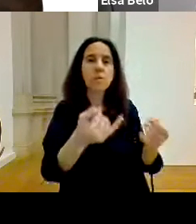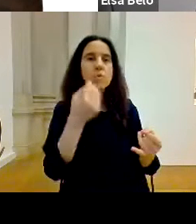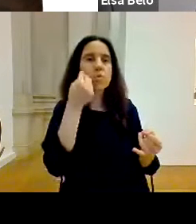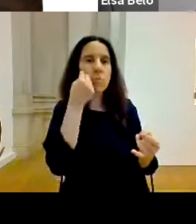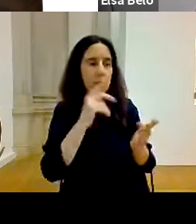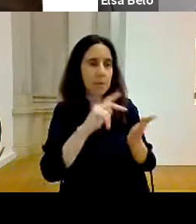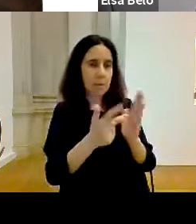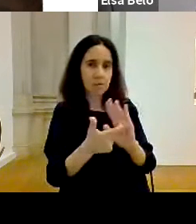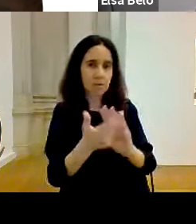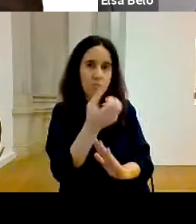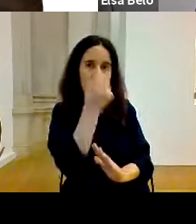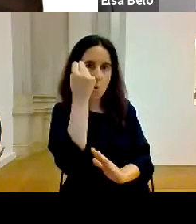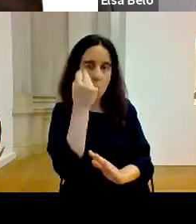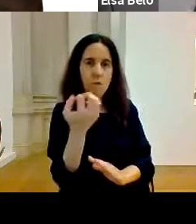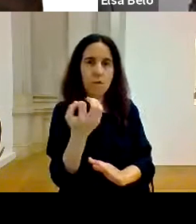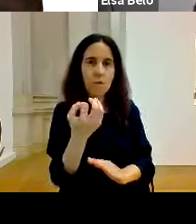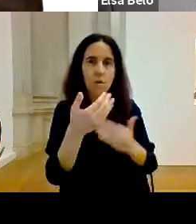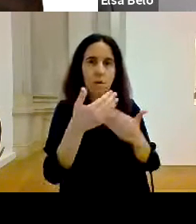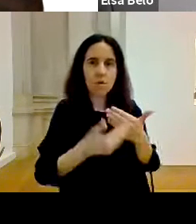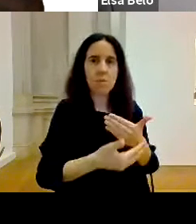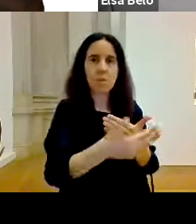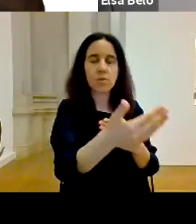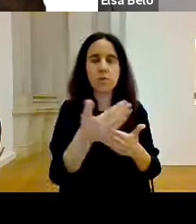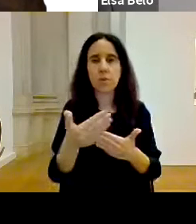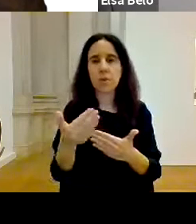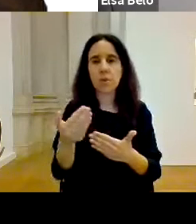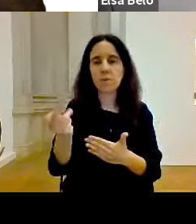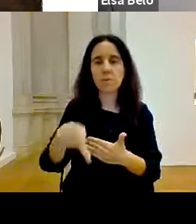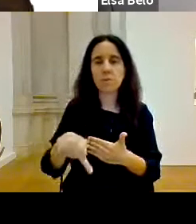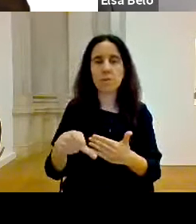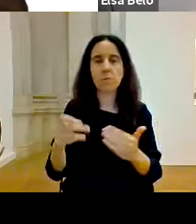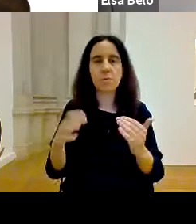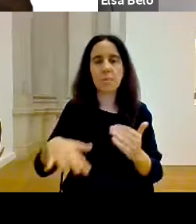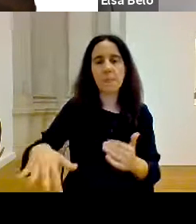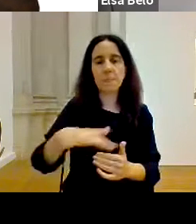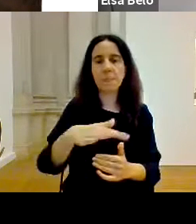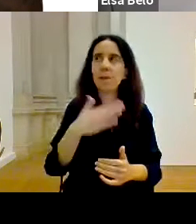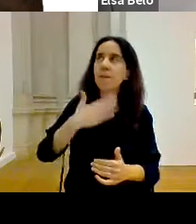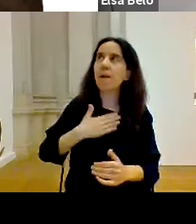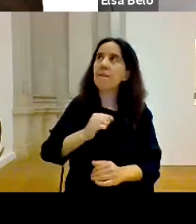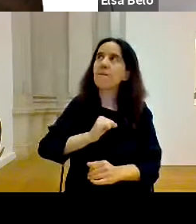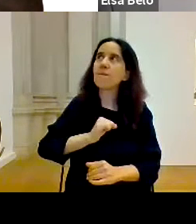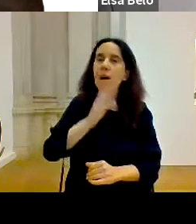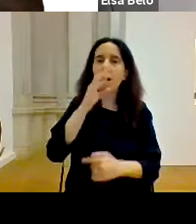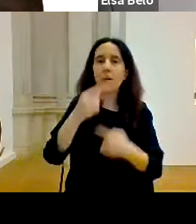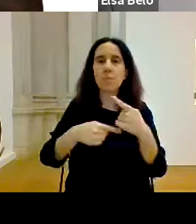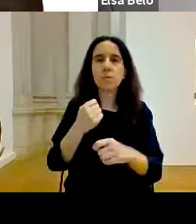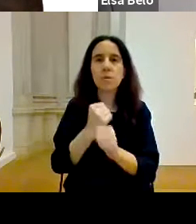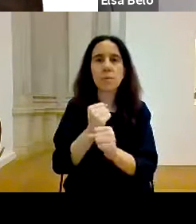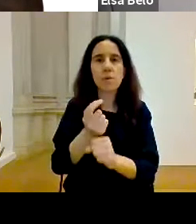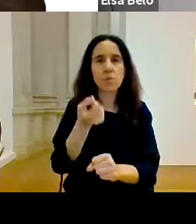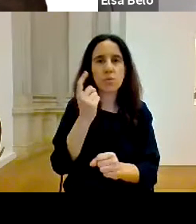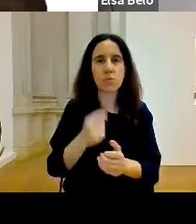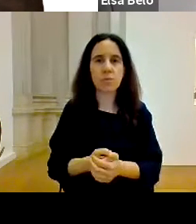essa tecnologia a partir de um sítio que não é o meu local habitual de trabalho. Começando